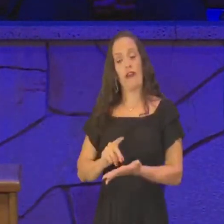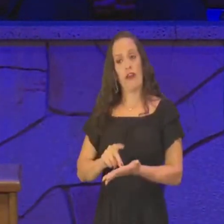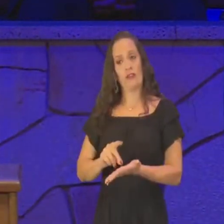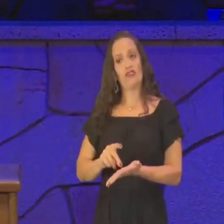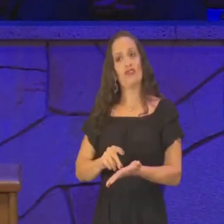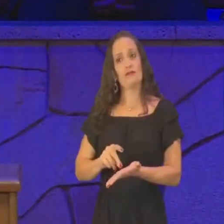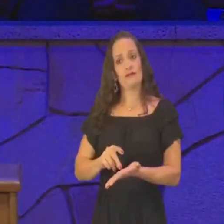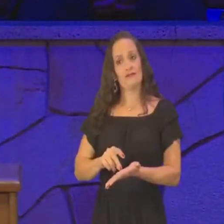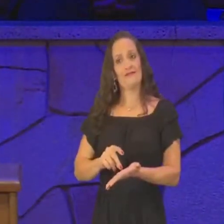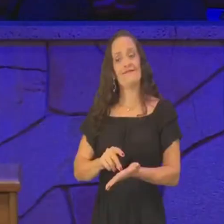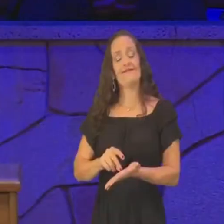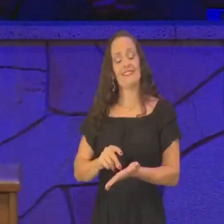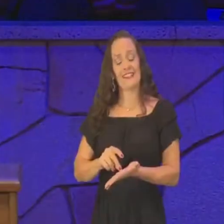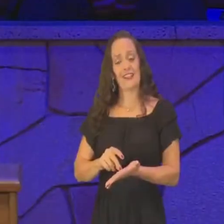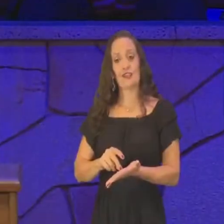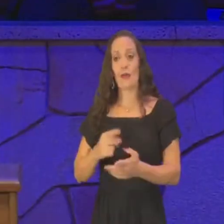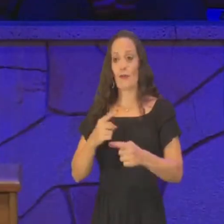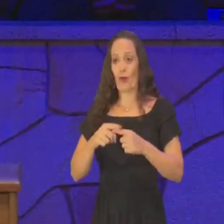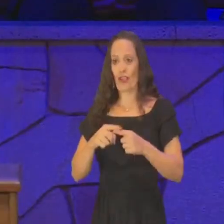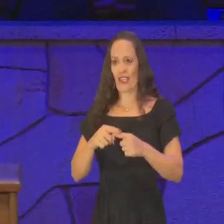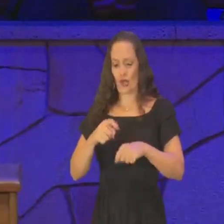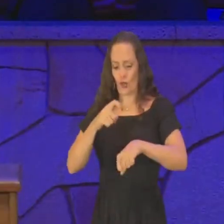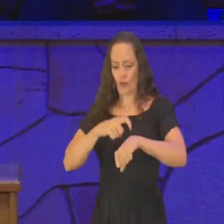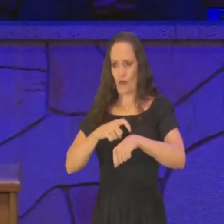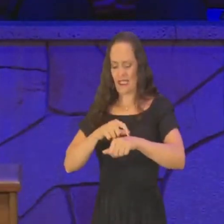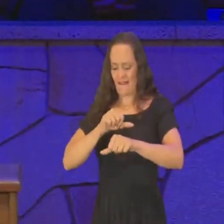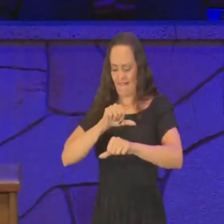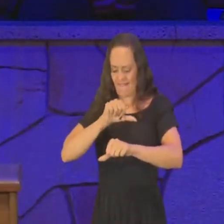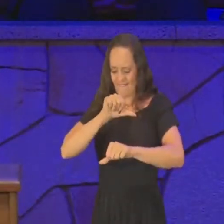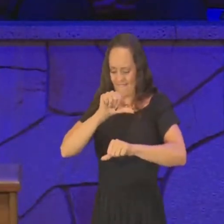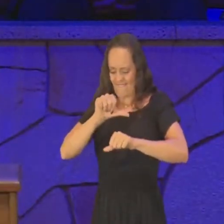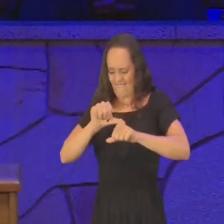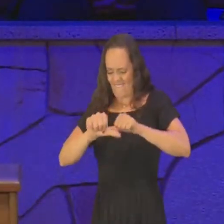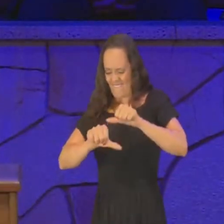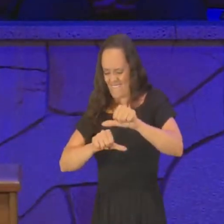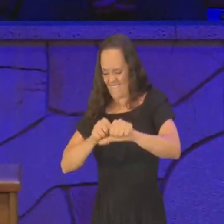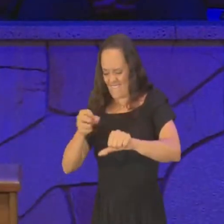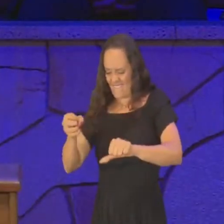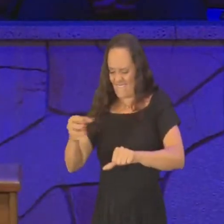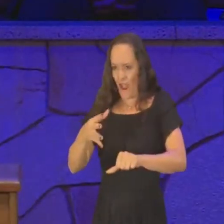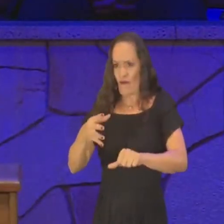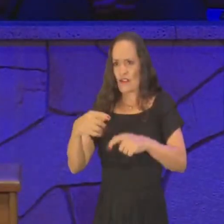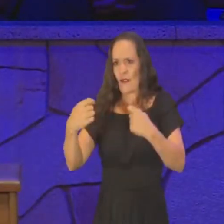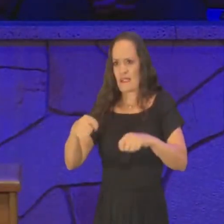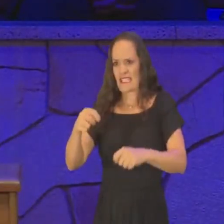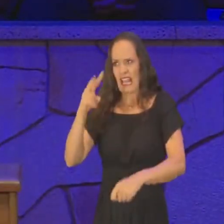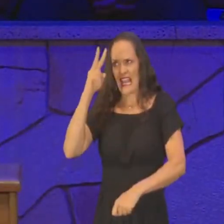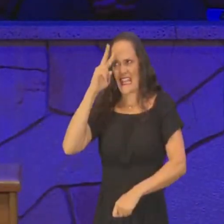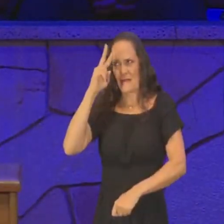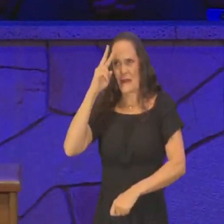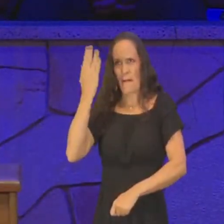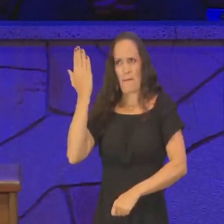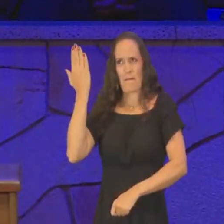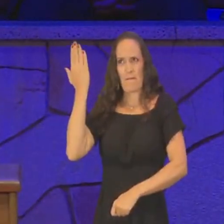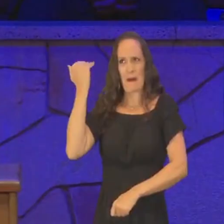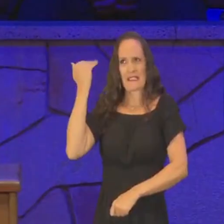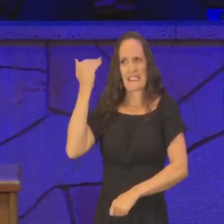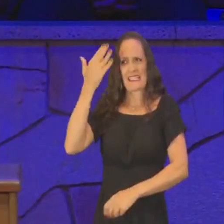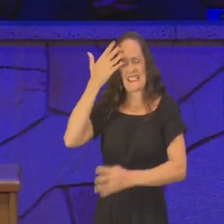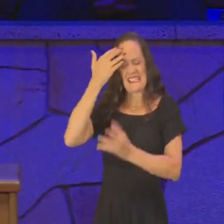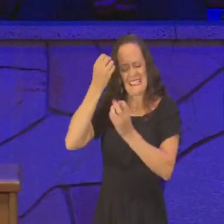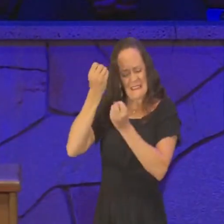Porque no processo da restauração você vai precisar deixar algumas coisas para trás. Você vai precisar abandonar